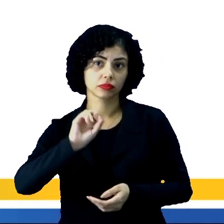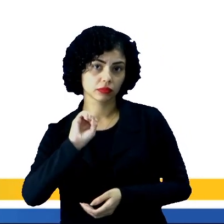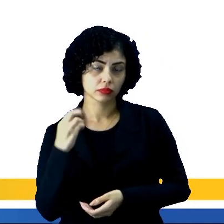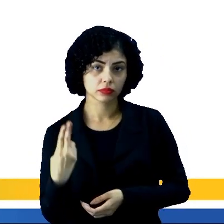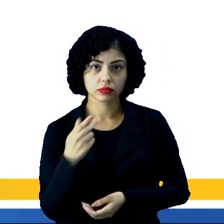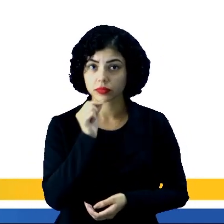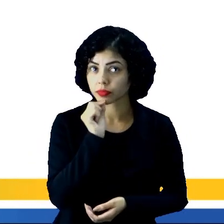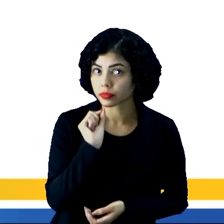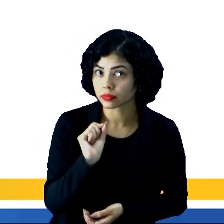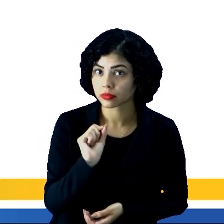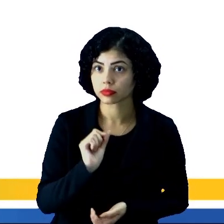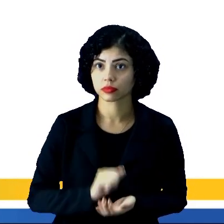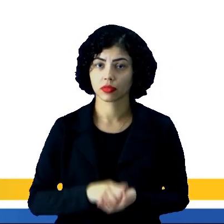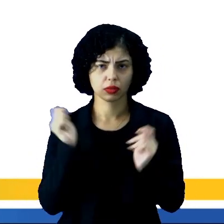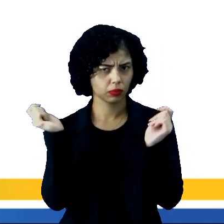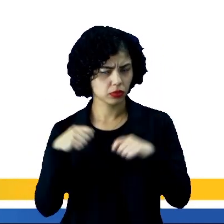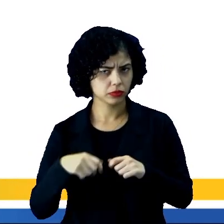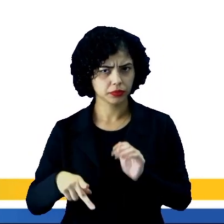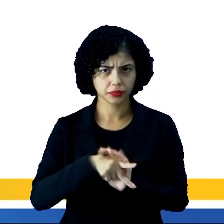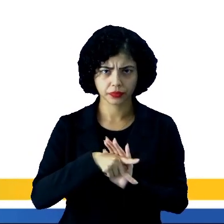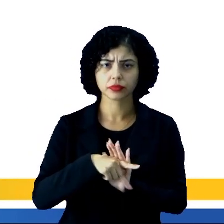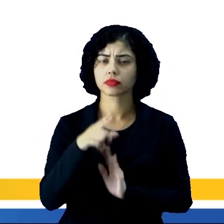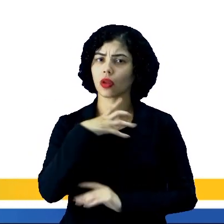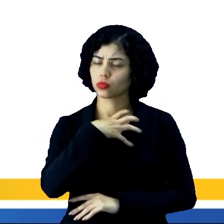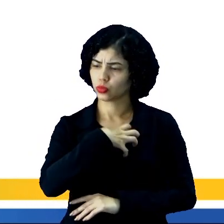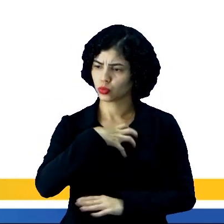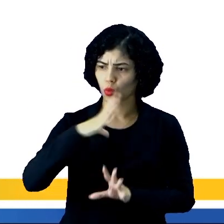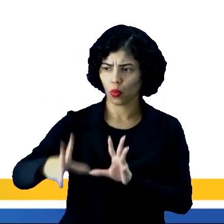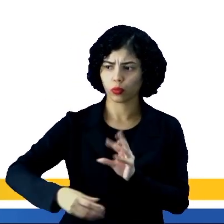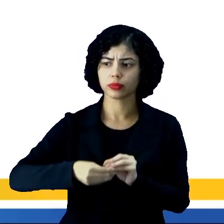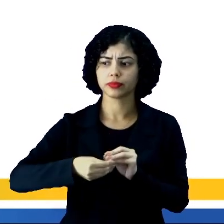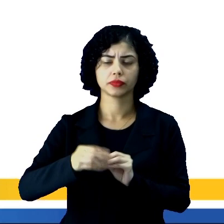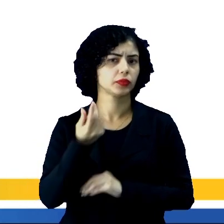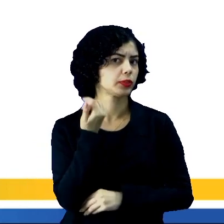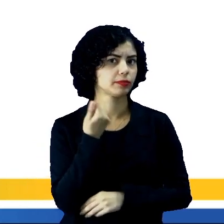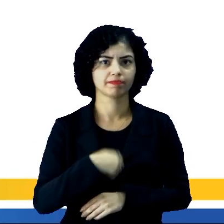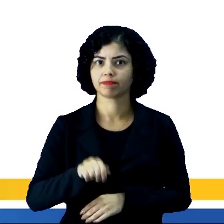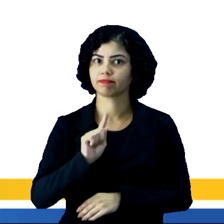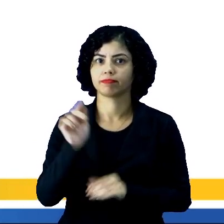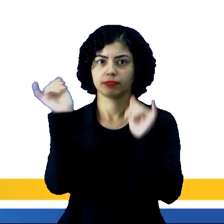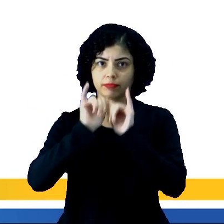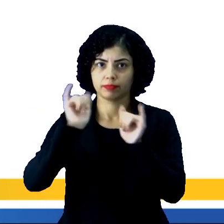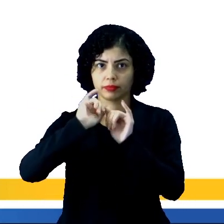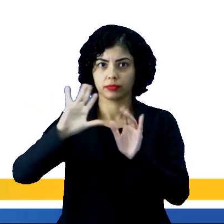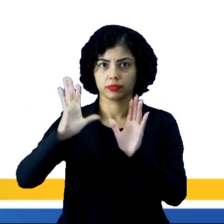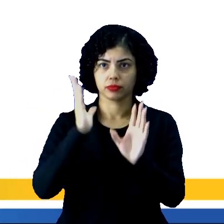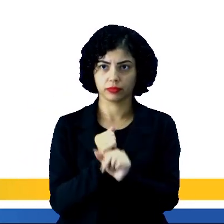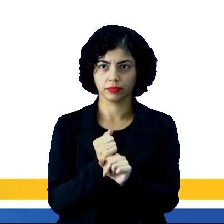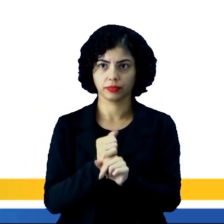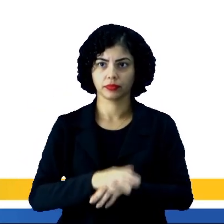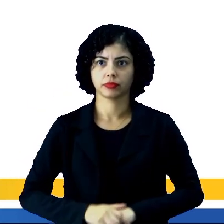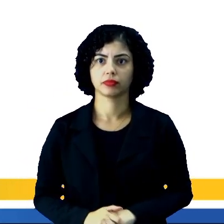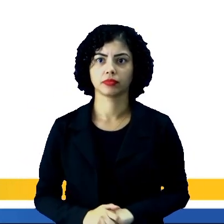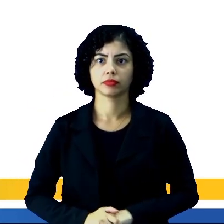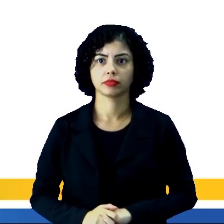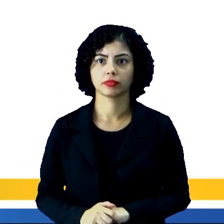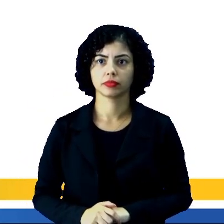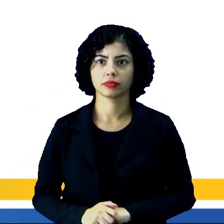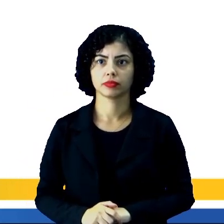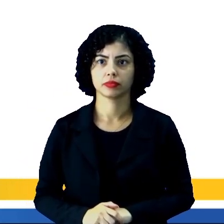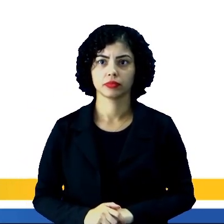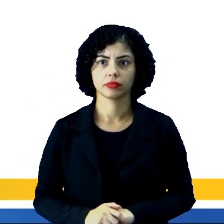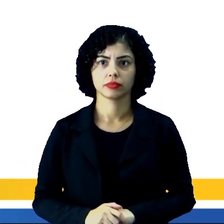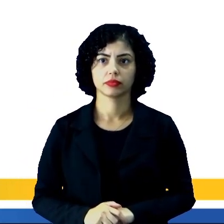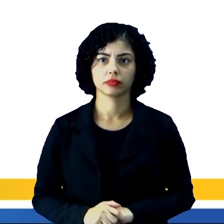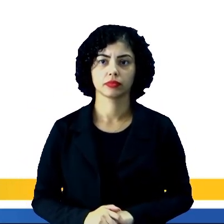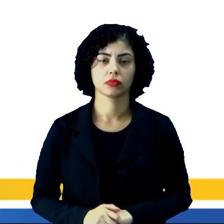seja né ele possui só já tem o sentido completo não precisa de mais informação adicional é ver o exemplo Helinho